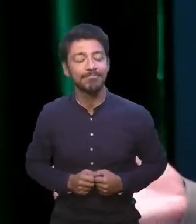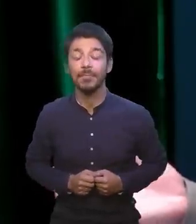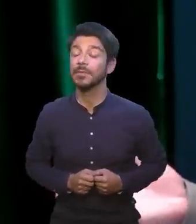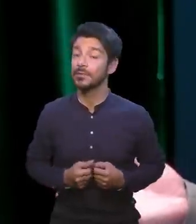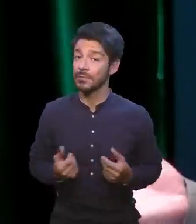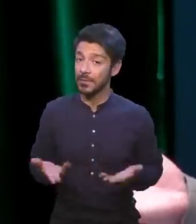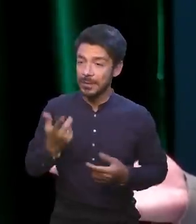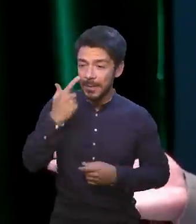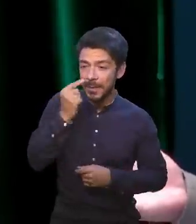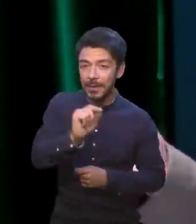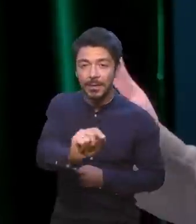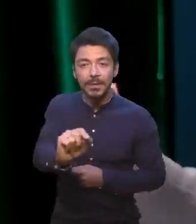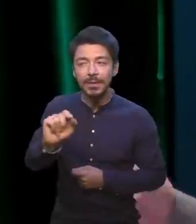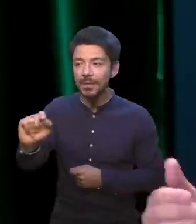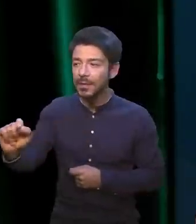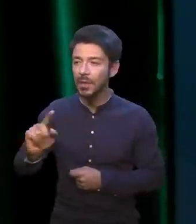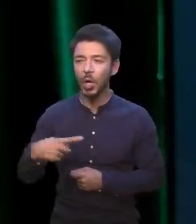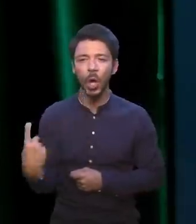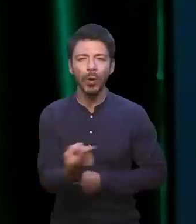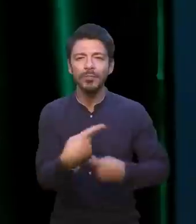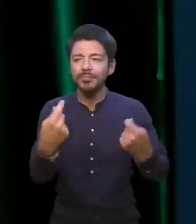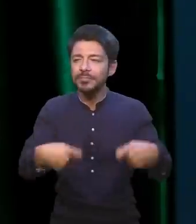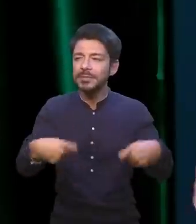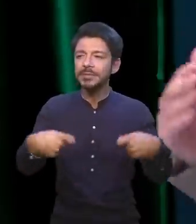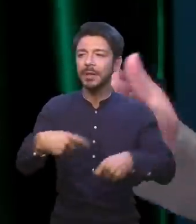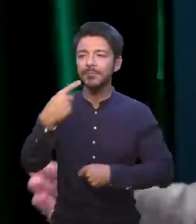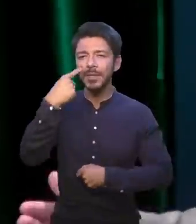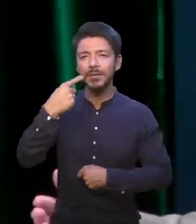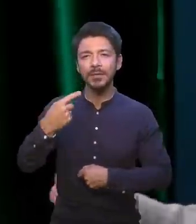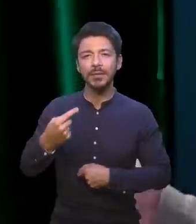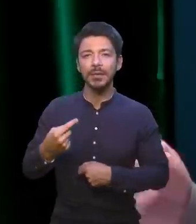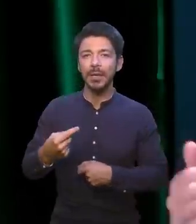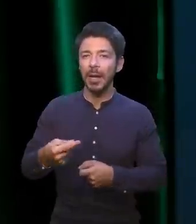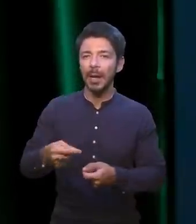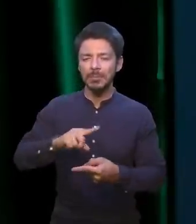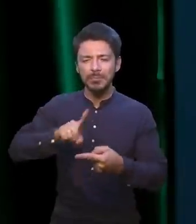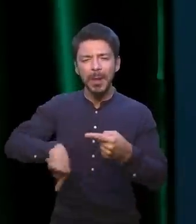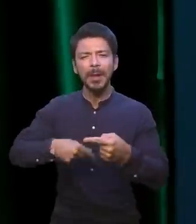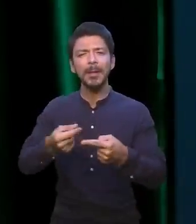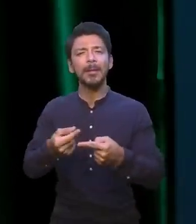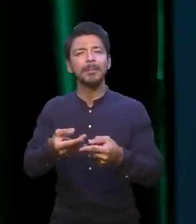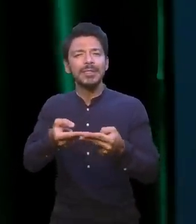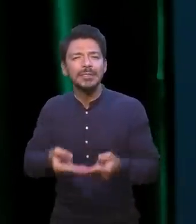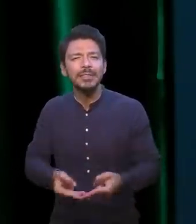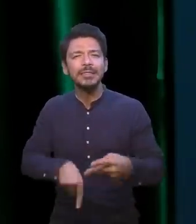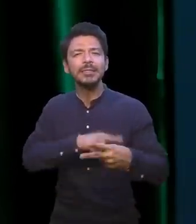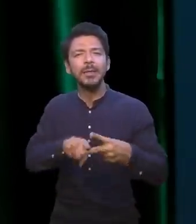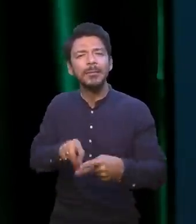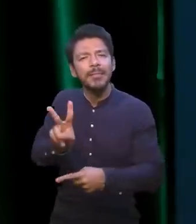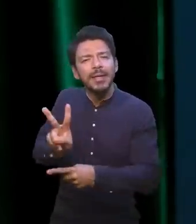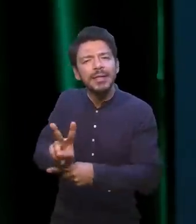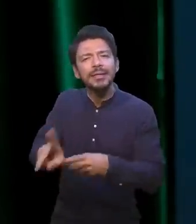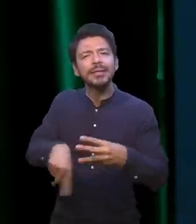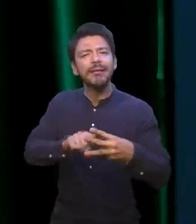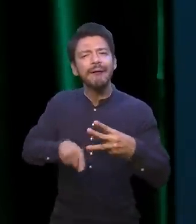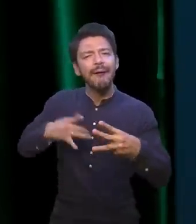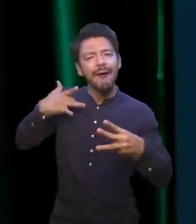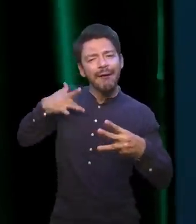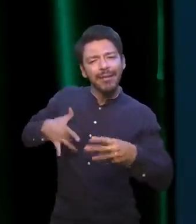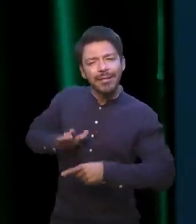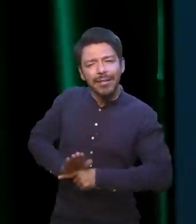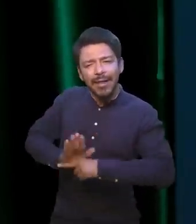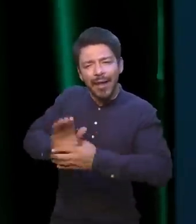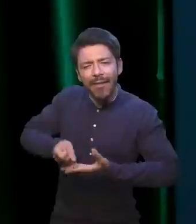dessas lições. Precisamos ouvir sobre paciência, caridade, esperança, repetidas vezes,